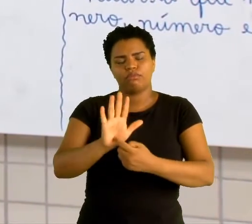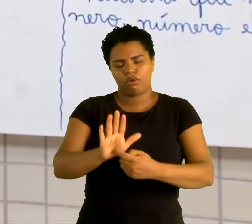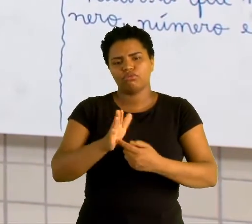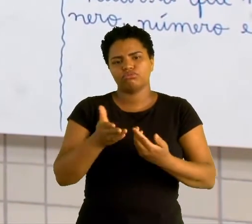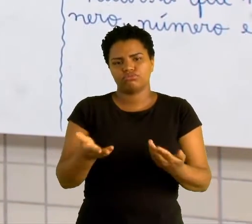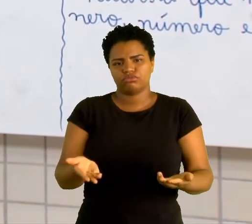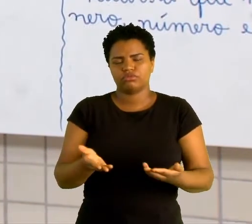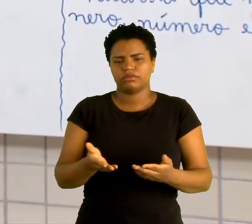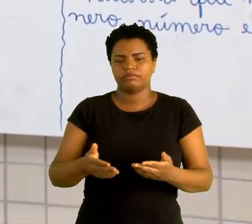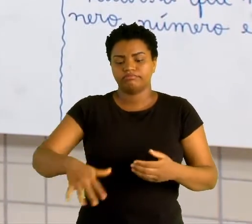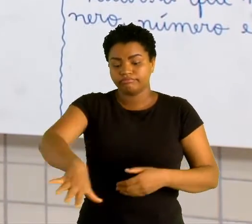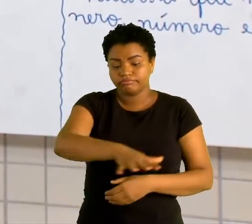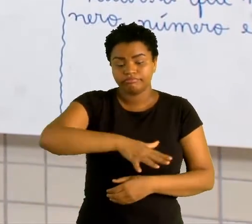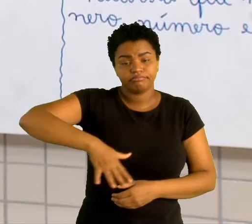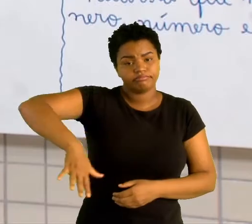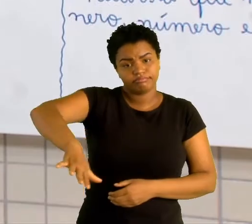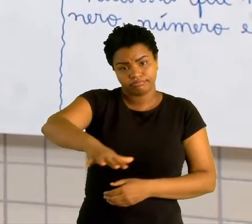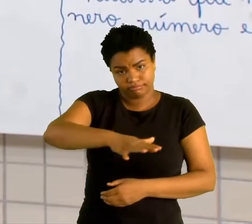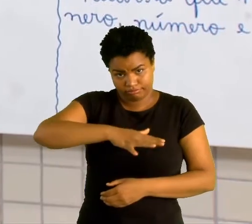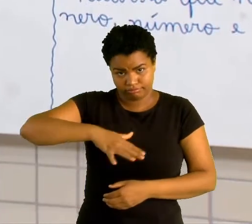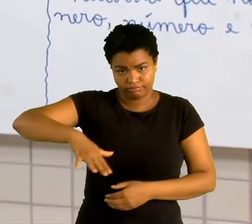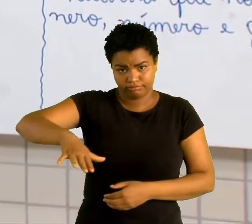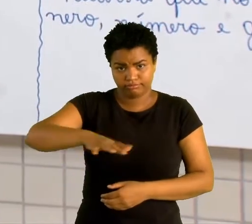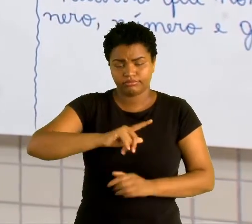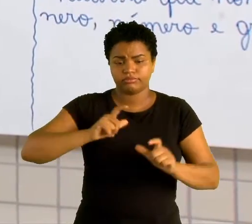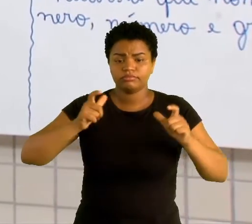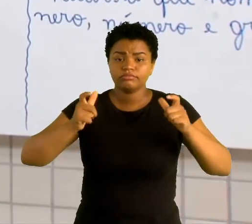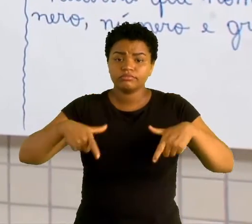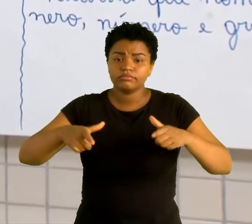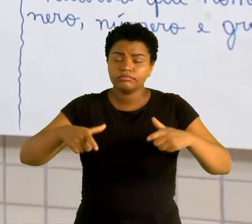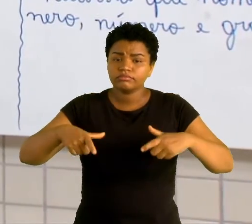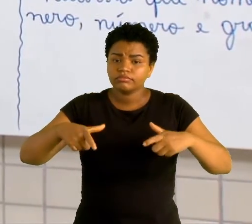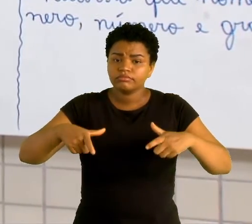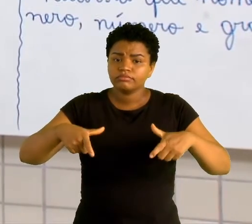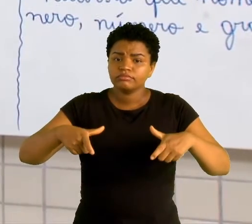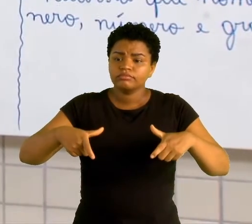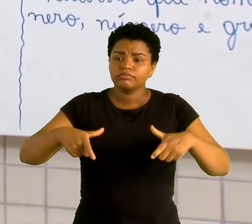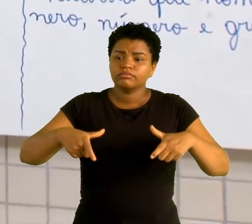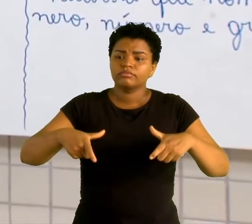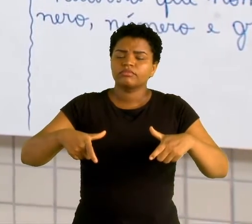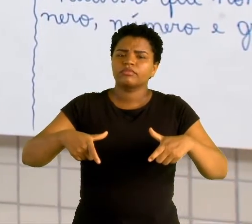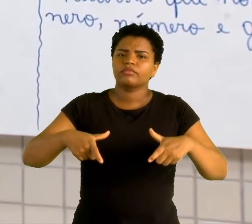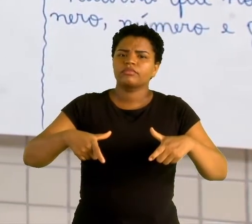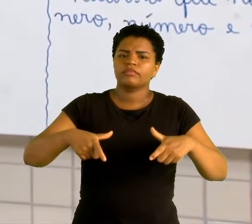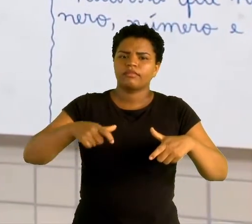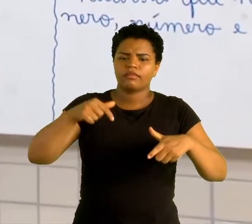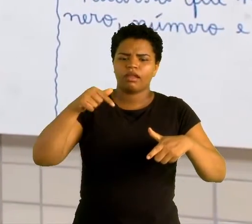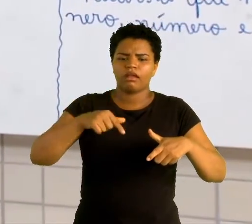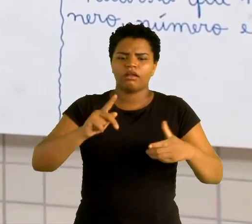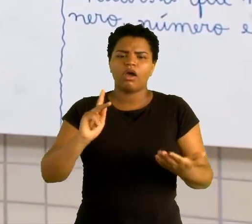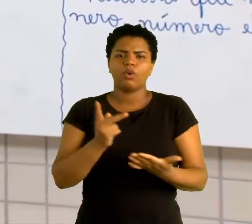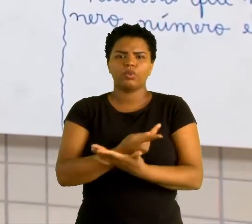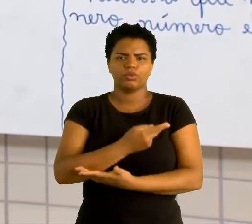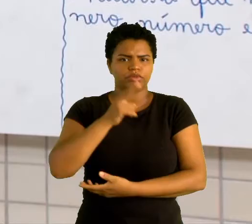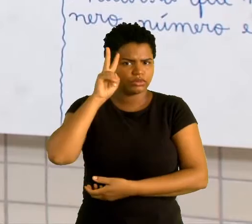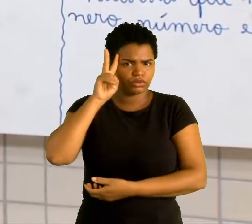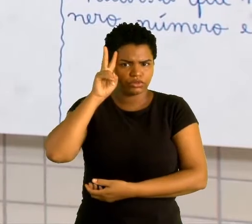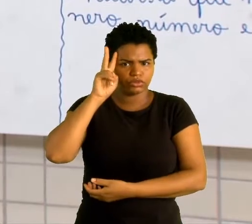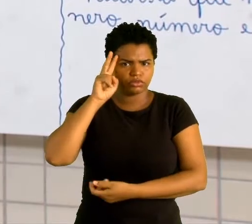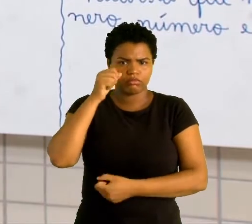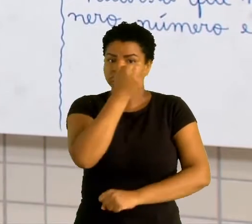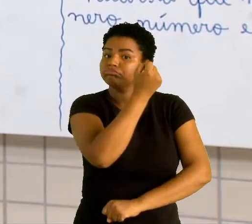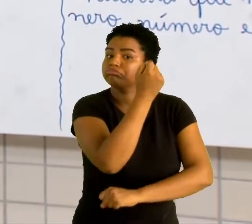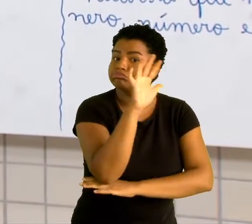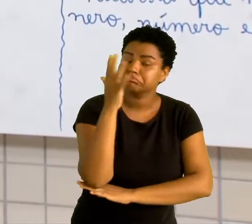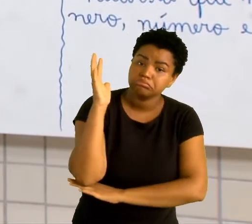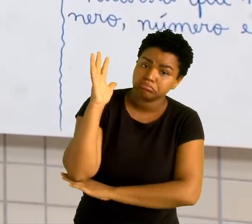O espaço é o lugar onde essa história vai se passar. É em uma